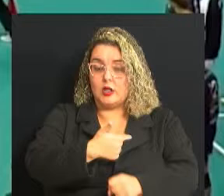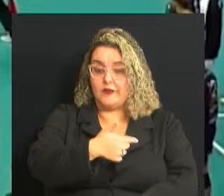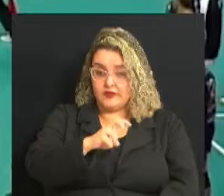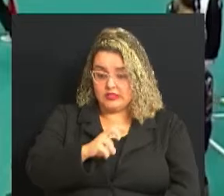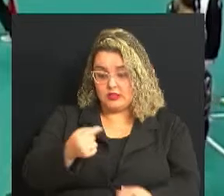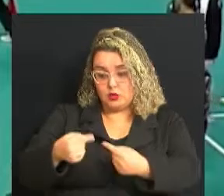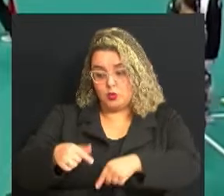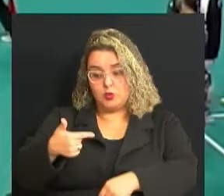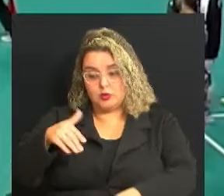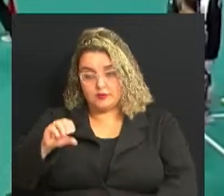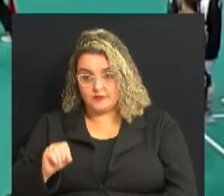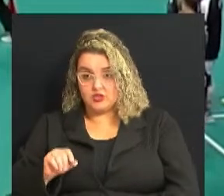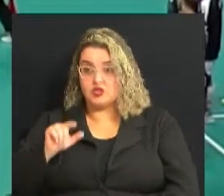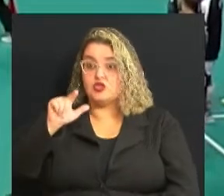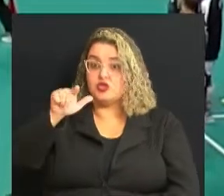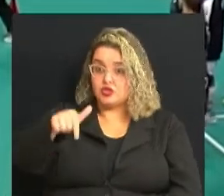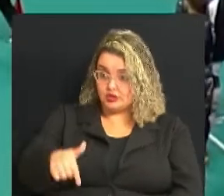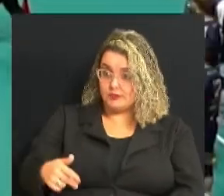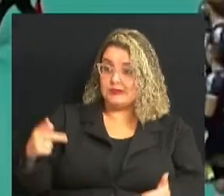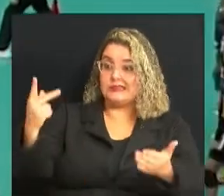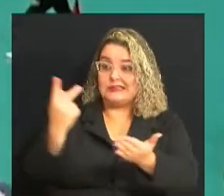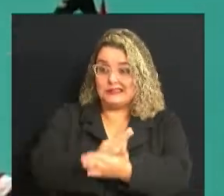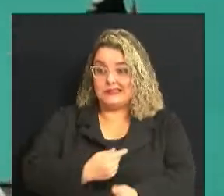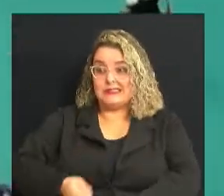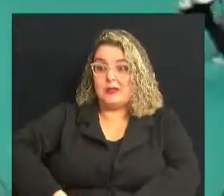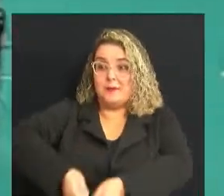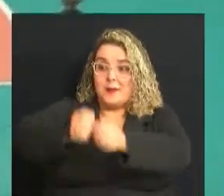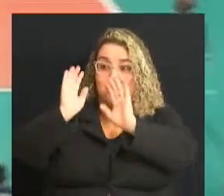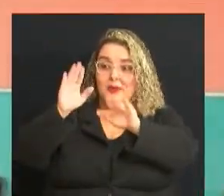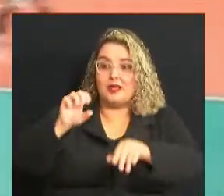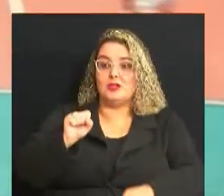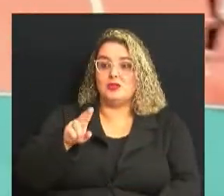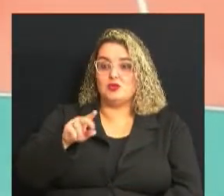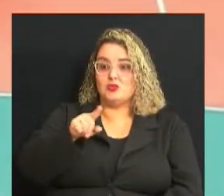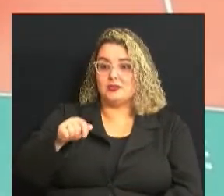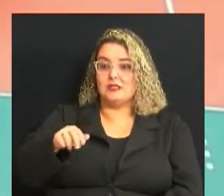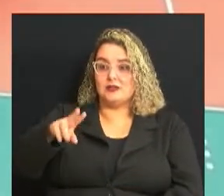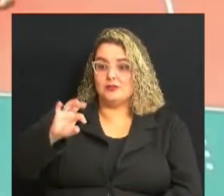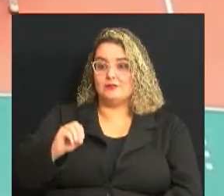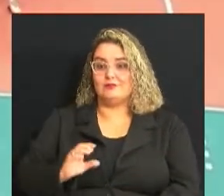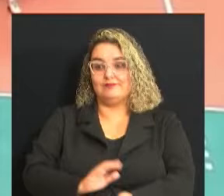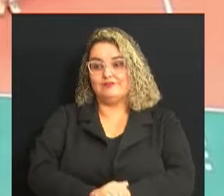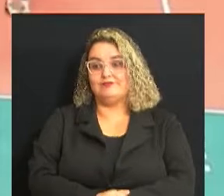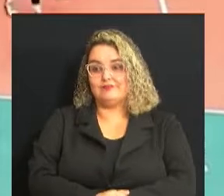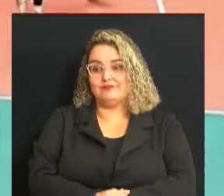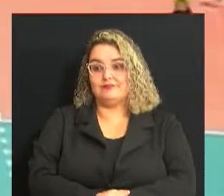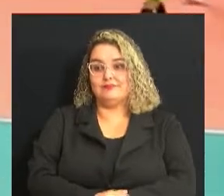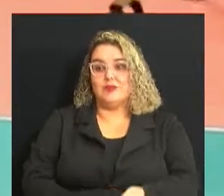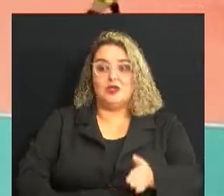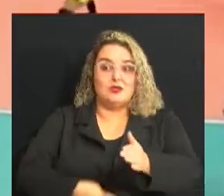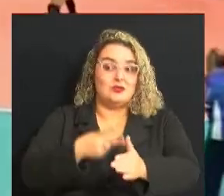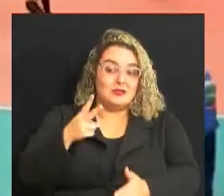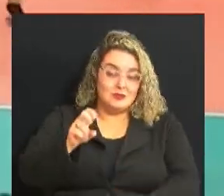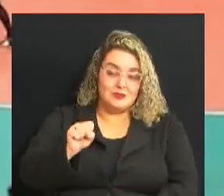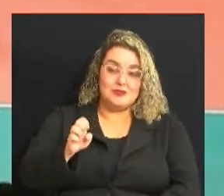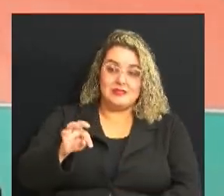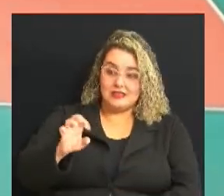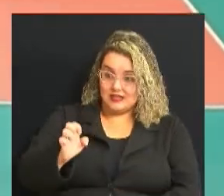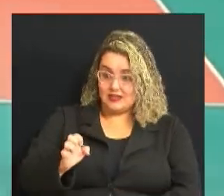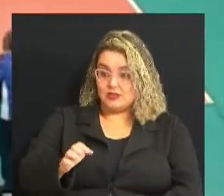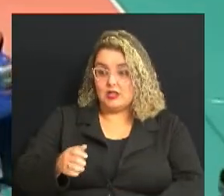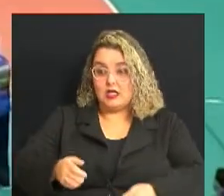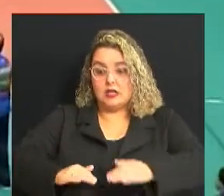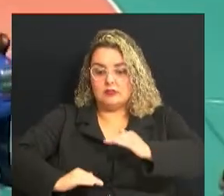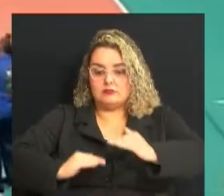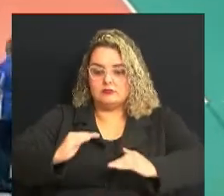25-20 depois deste erro de saque da equipe de Suzano. No segundo set, aí o jogo equilibrou.